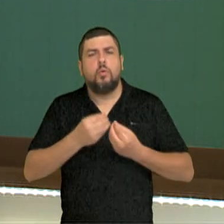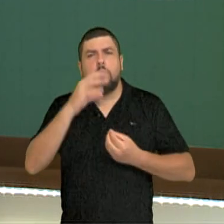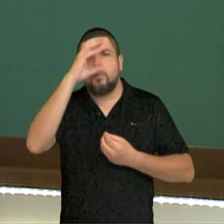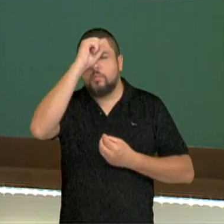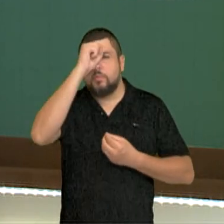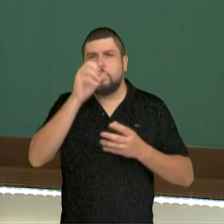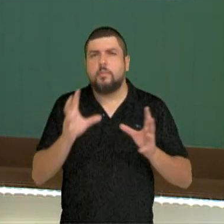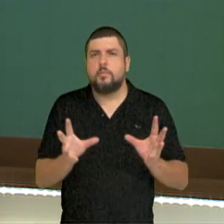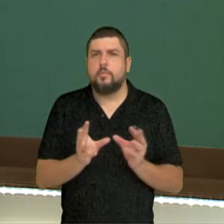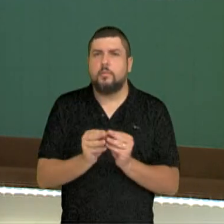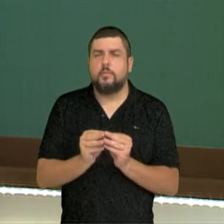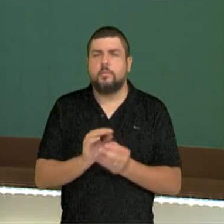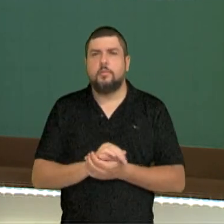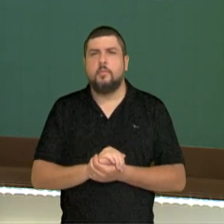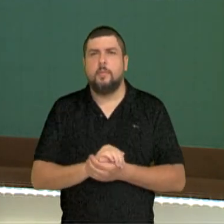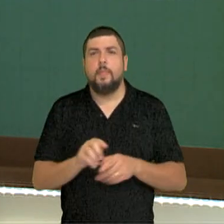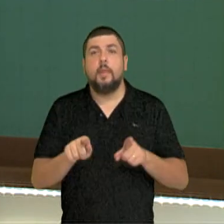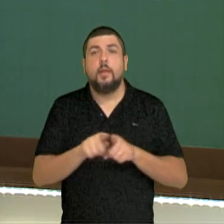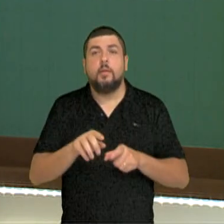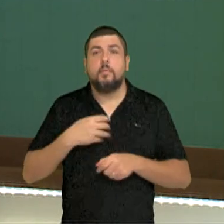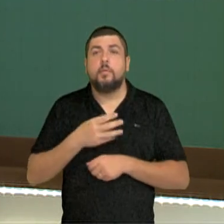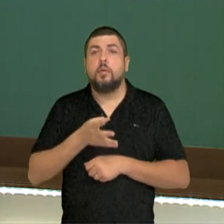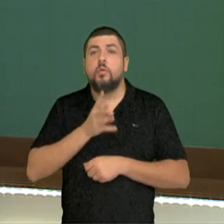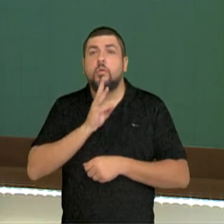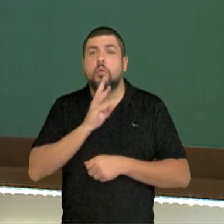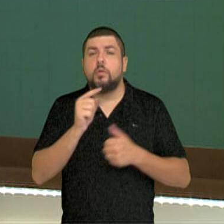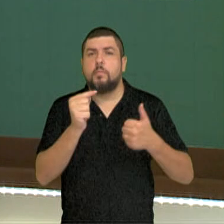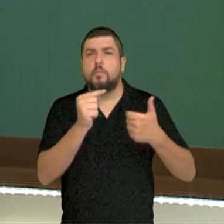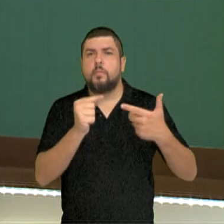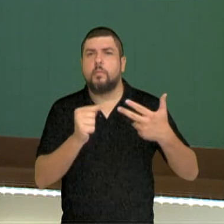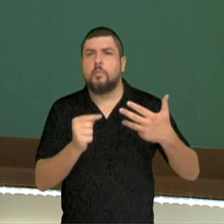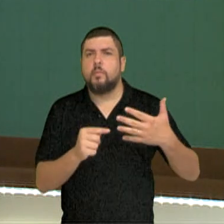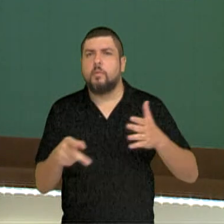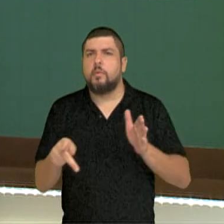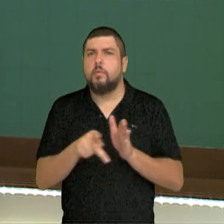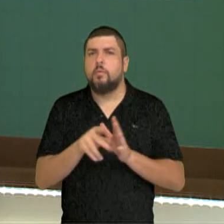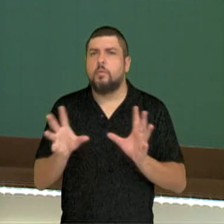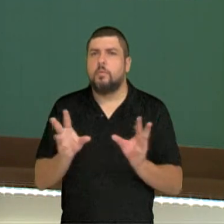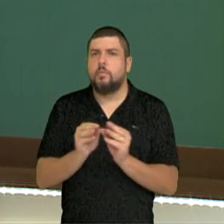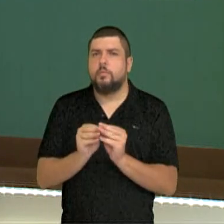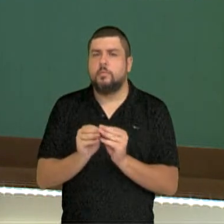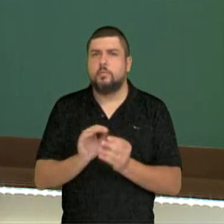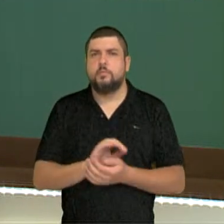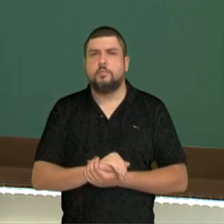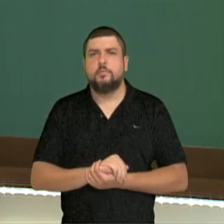cultural. Reconhecemos elementos de uma resenha.